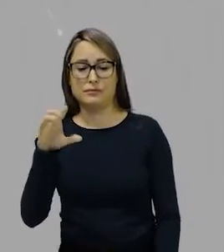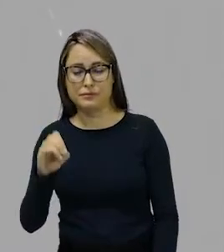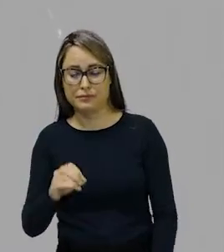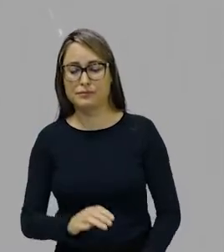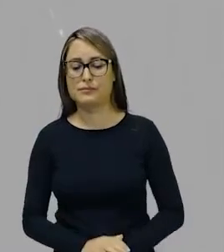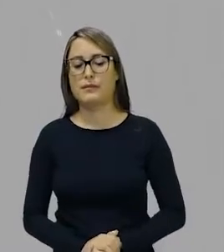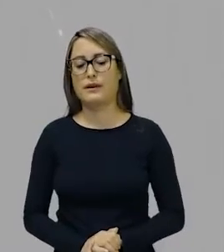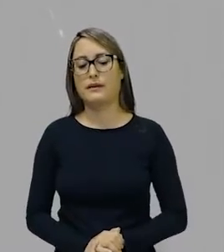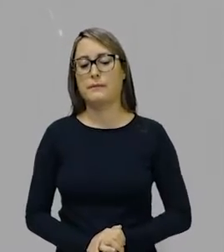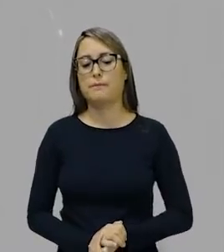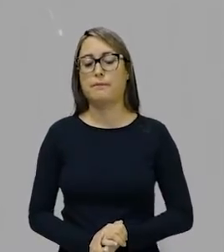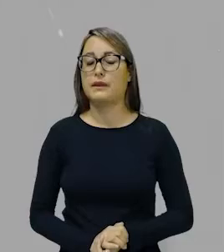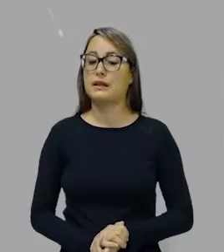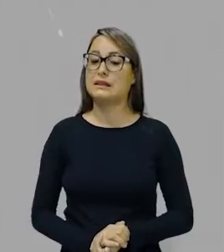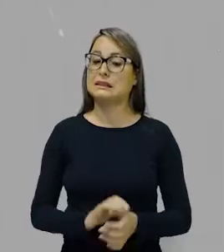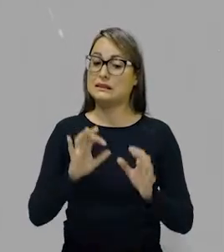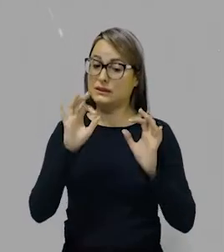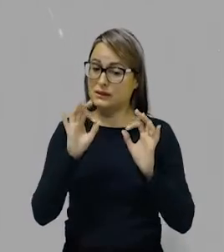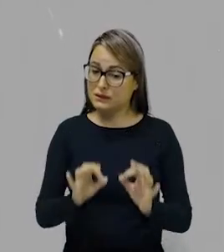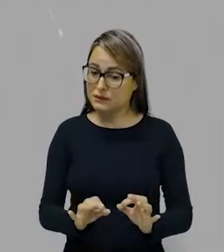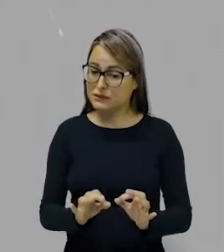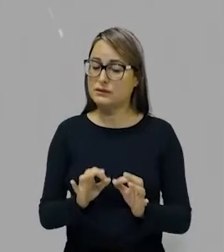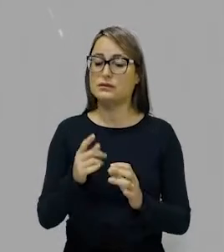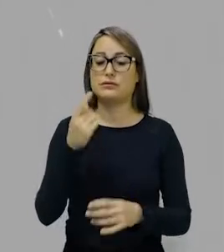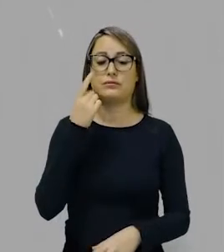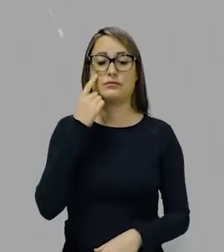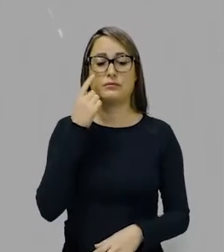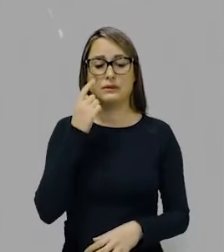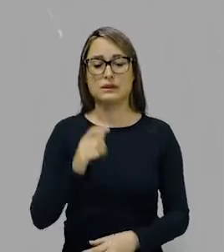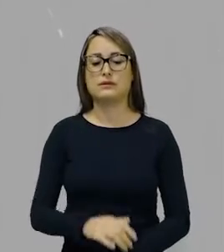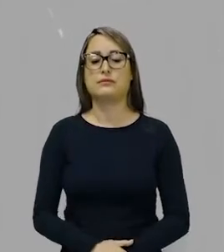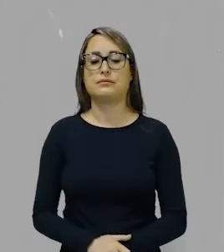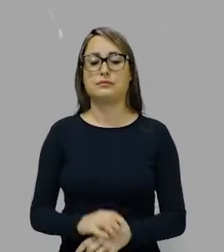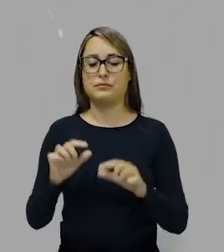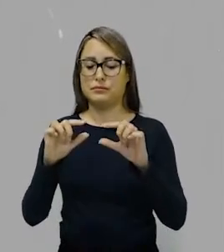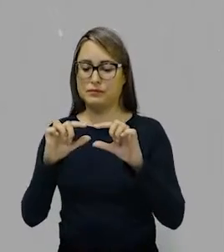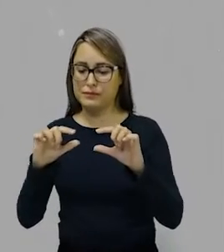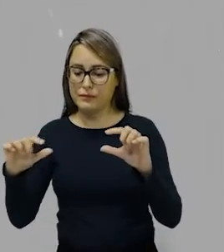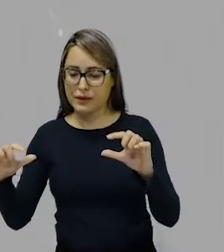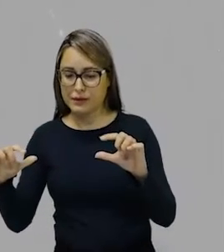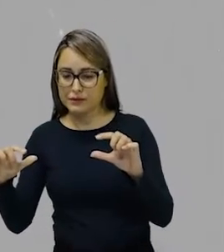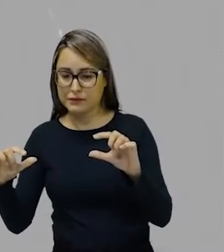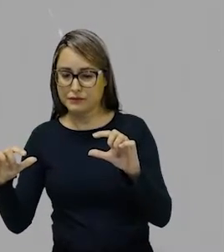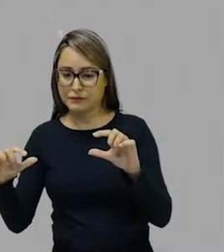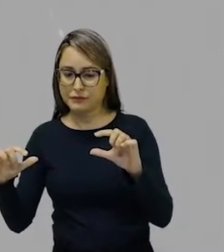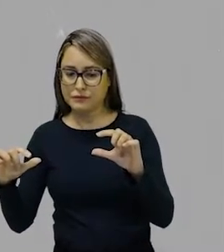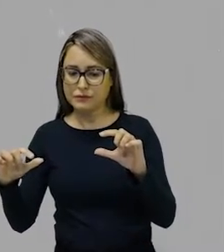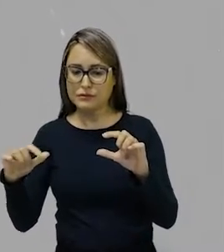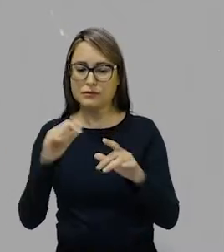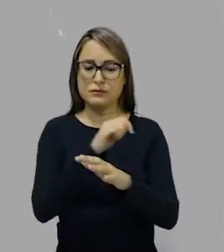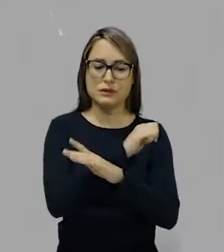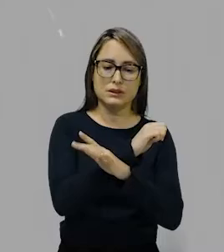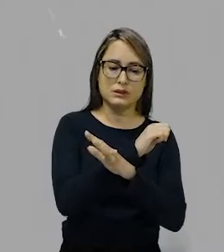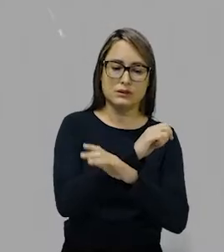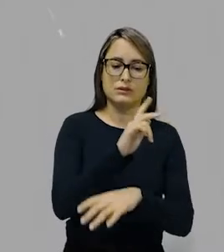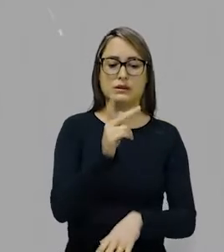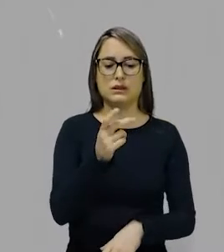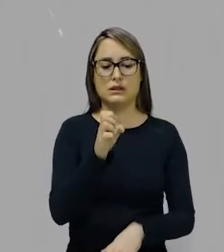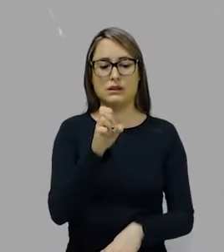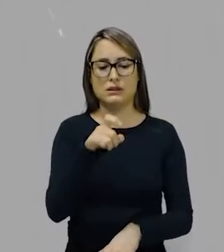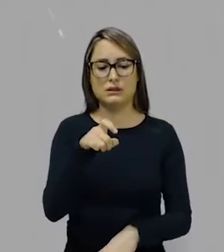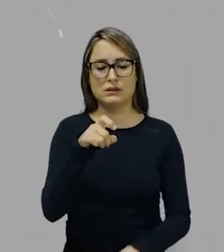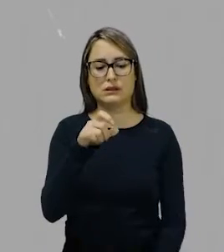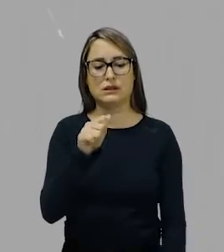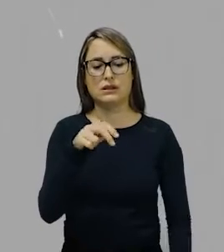ter a certeza, então basta você escrever a fórmula molecular do ácido hexanoico.